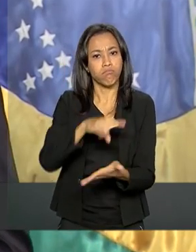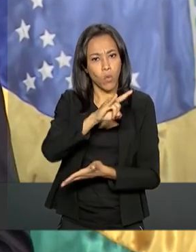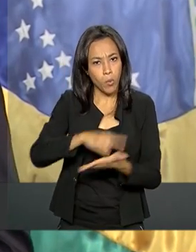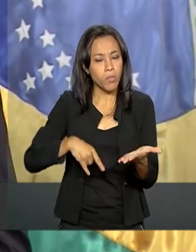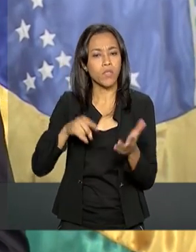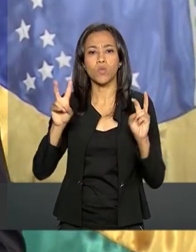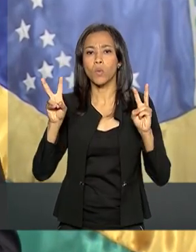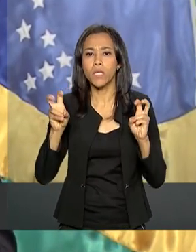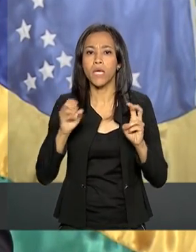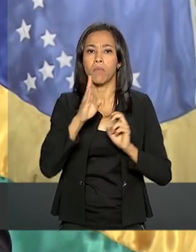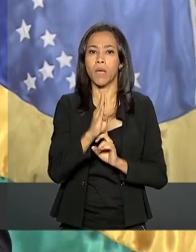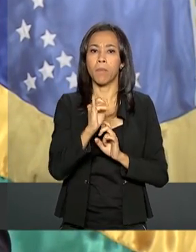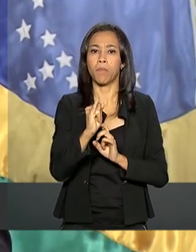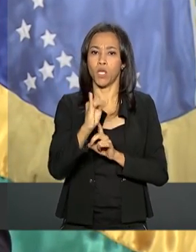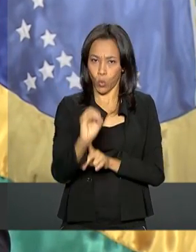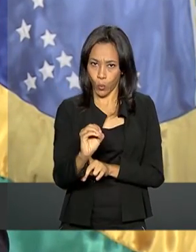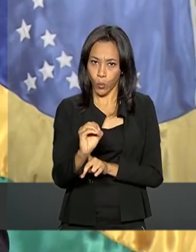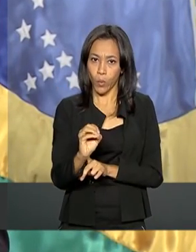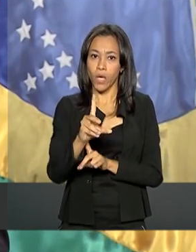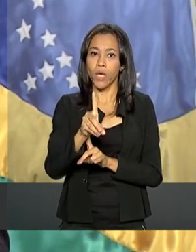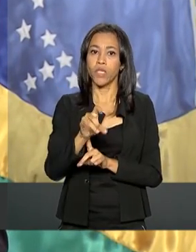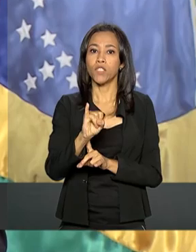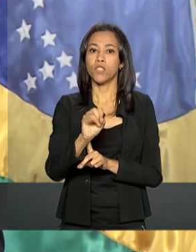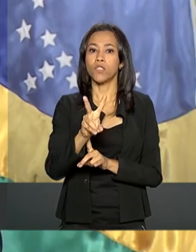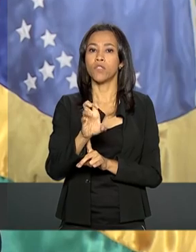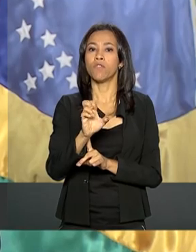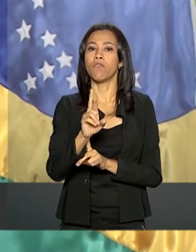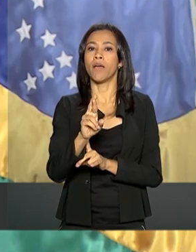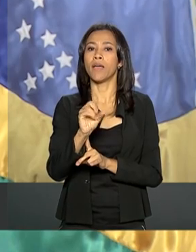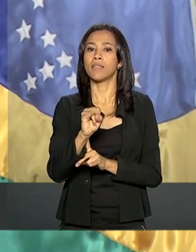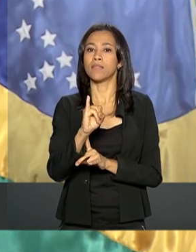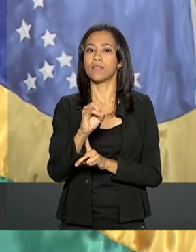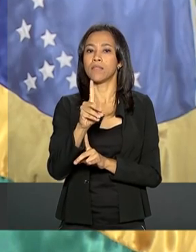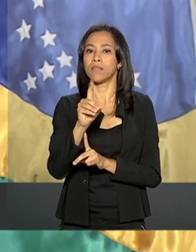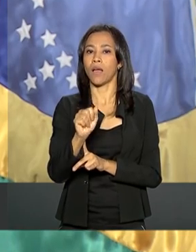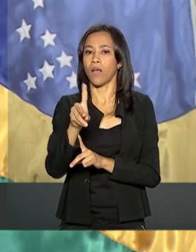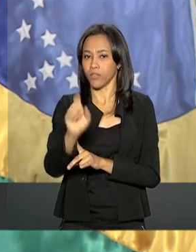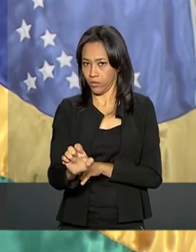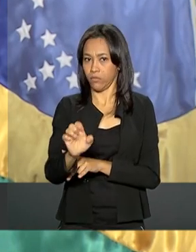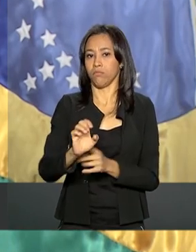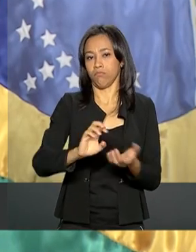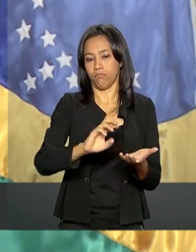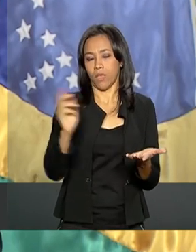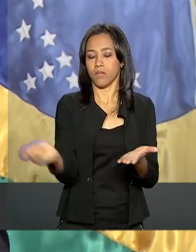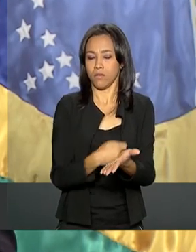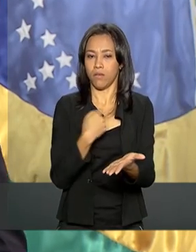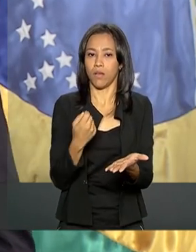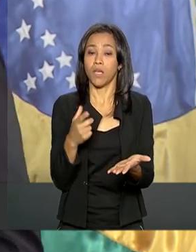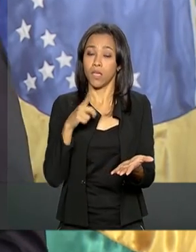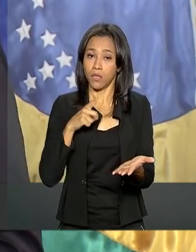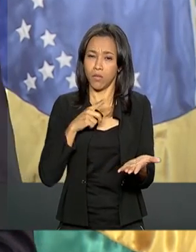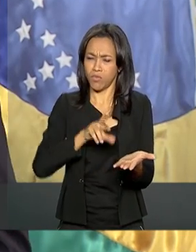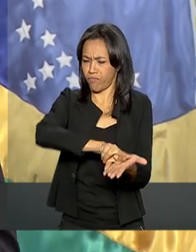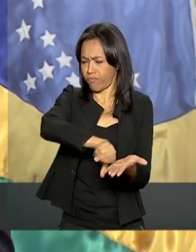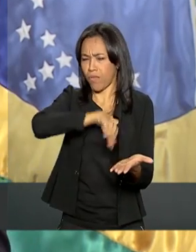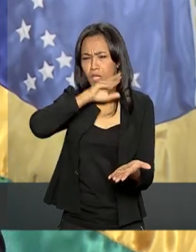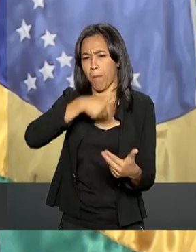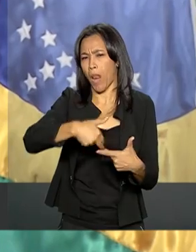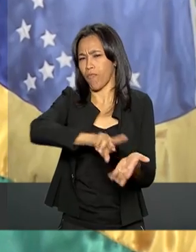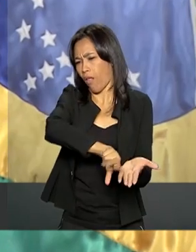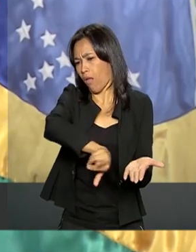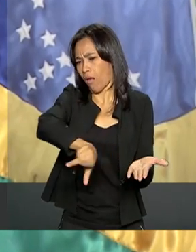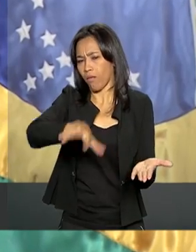ou exploração racional dos bens naturais que temos naquela região.